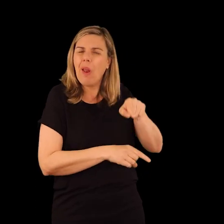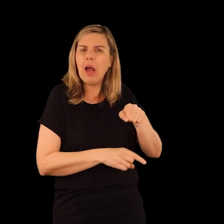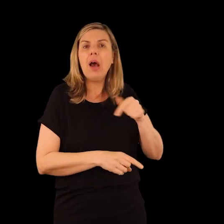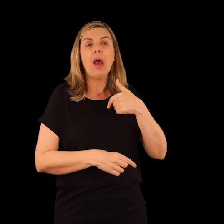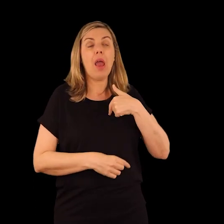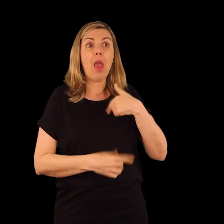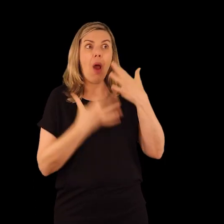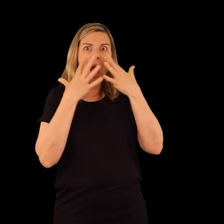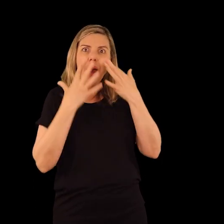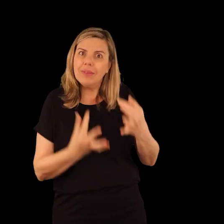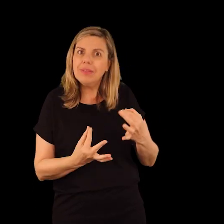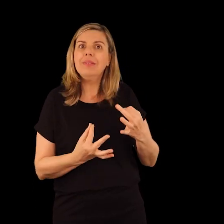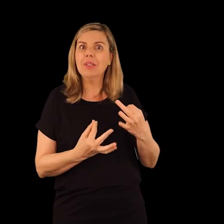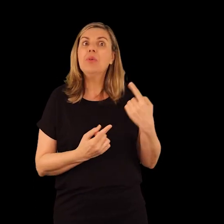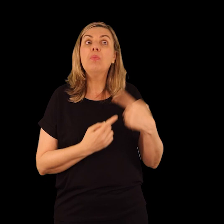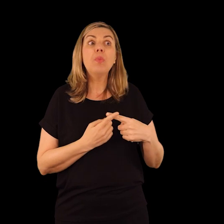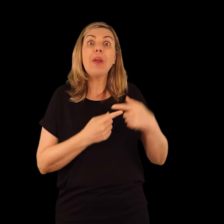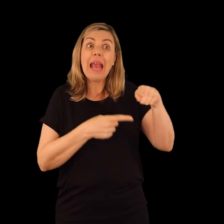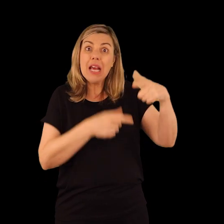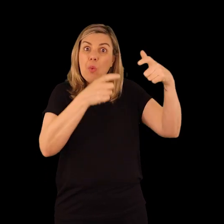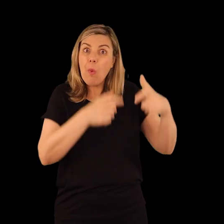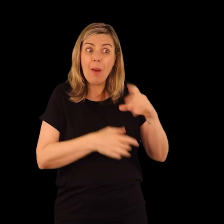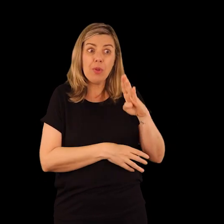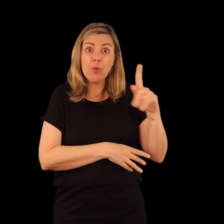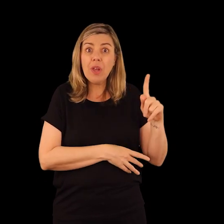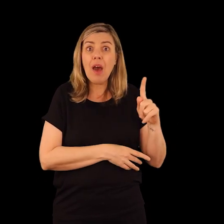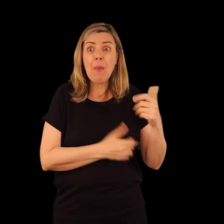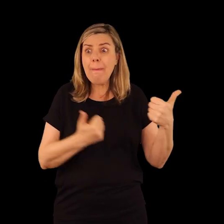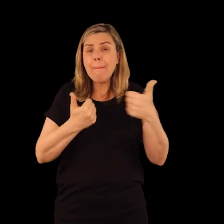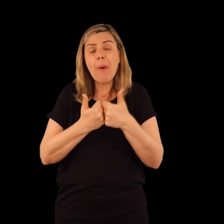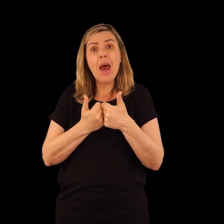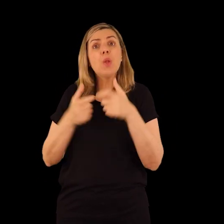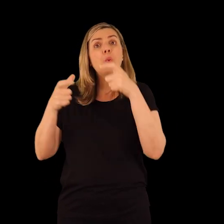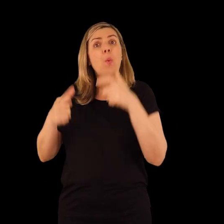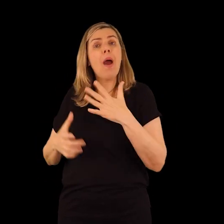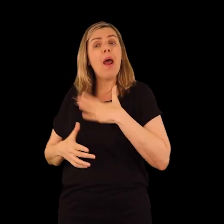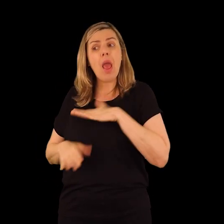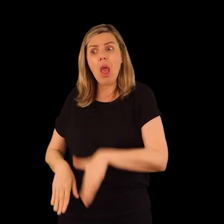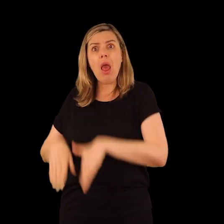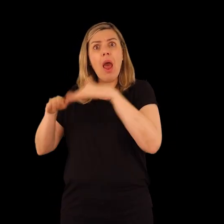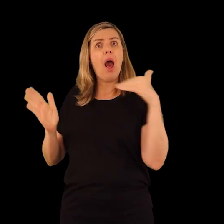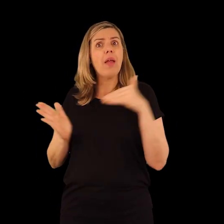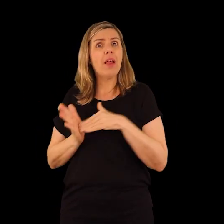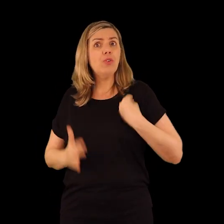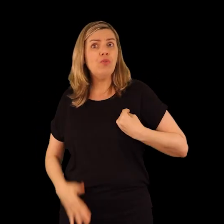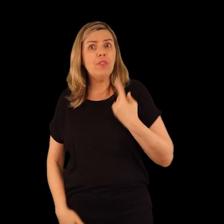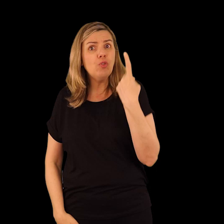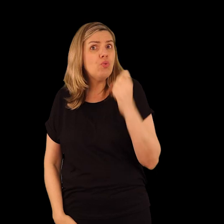me chamou a atenção porque foi num lugar muito próximo de onde eu cresci, onde eu vivi até meus 18 anos. E esse processo